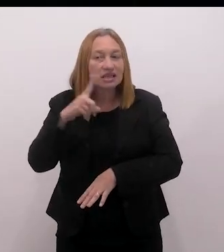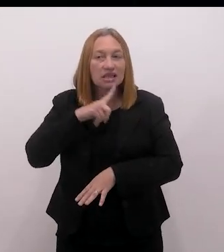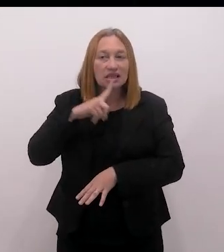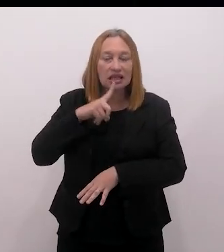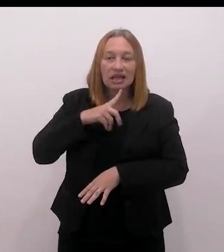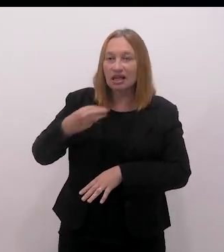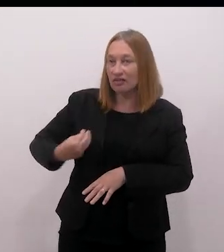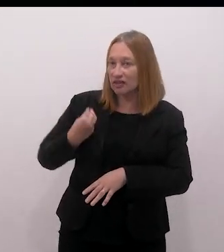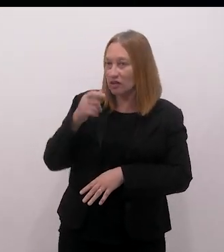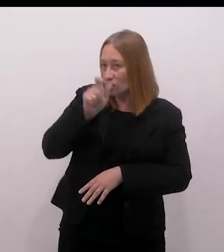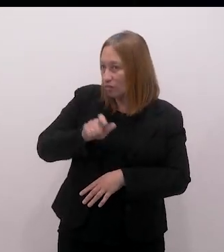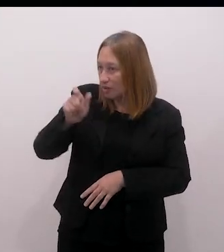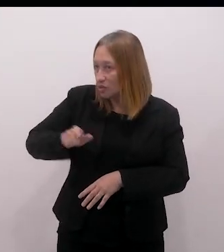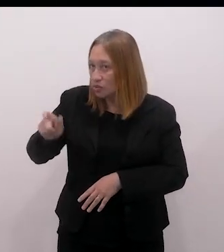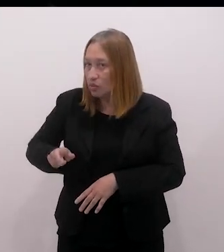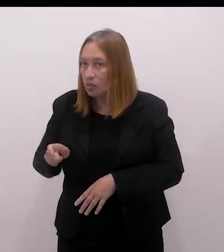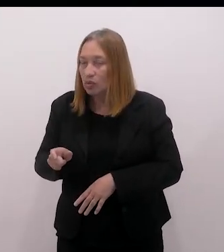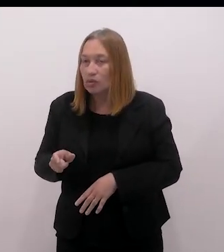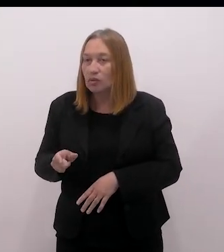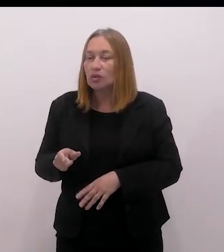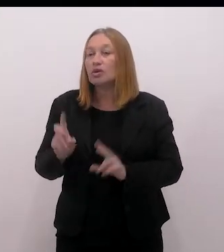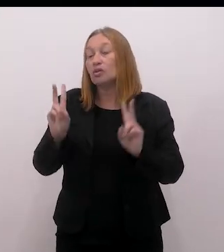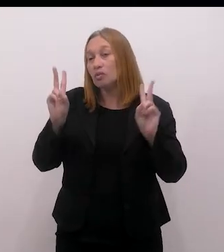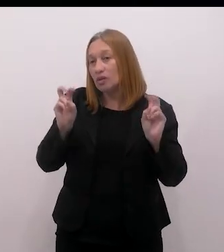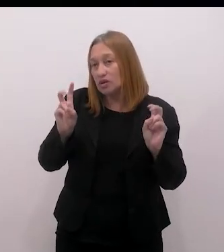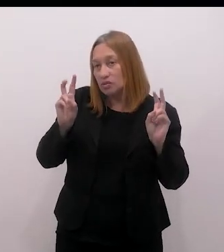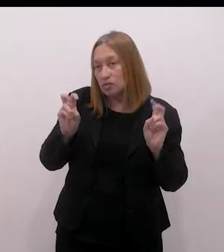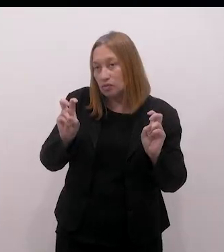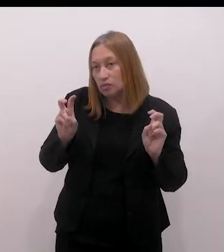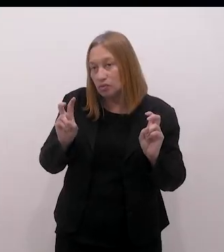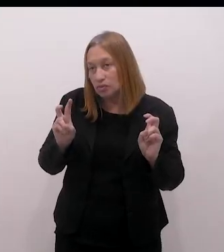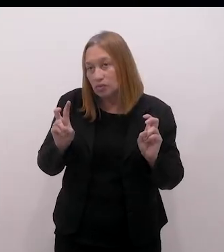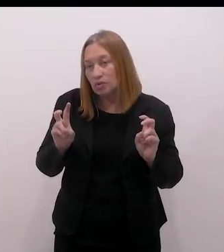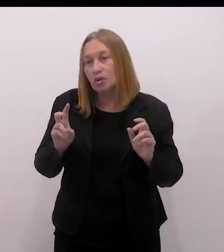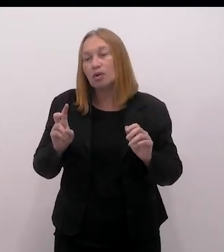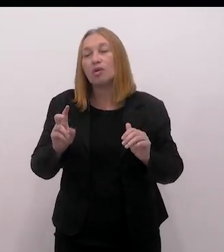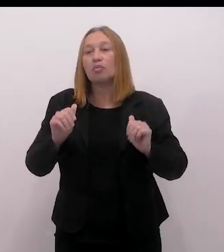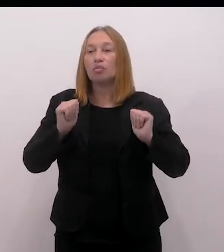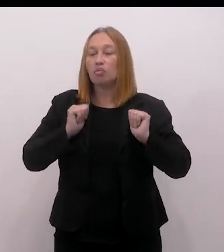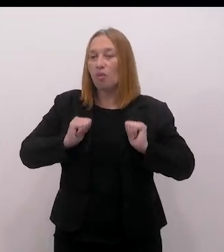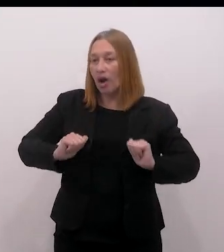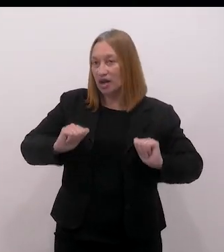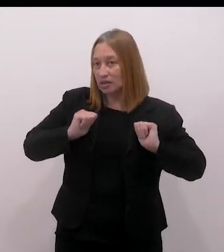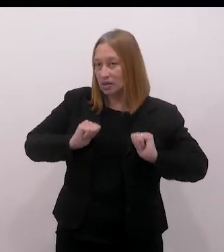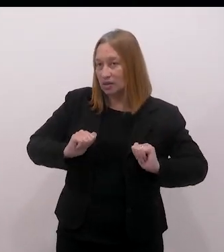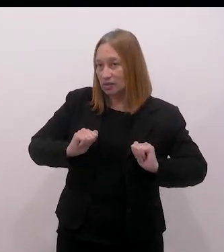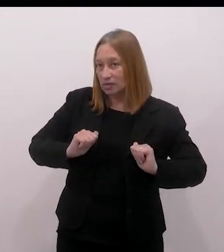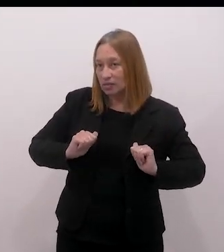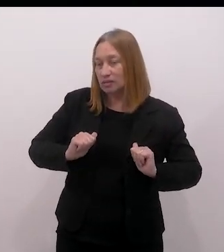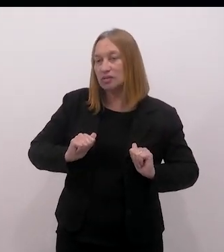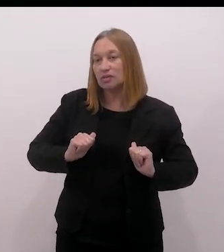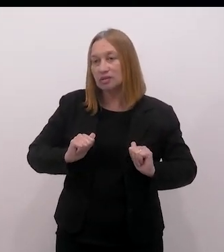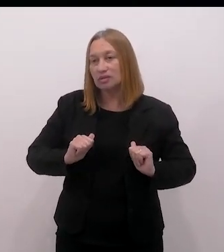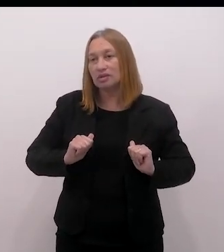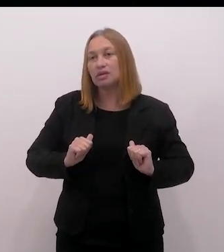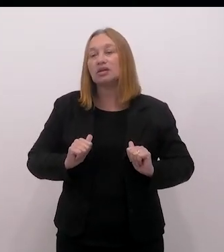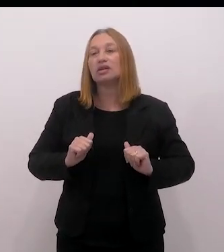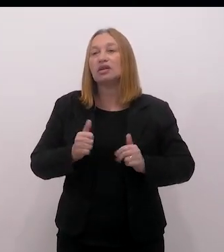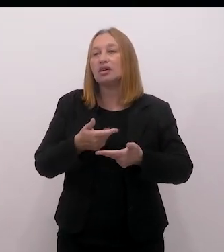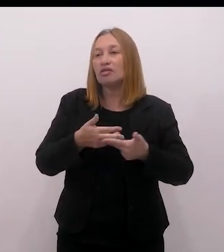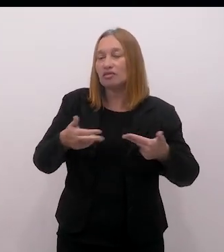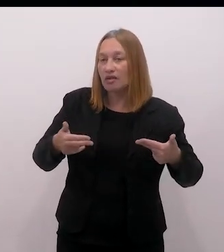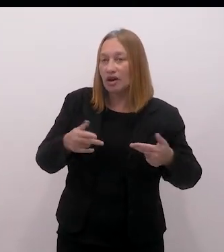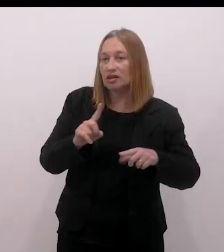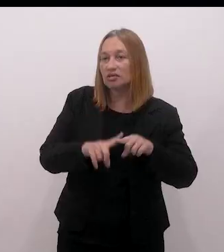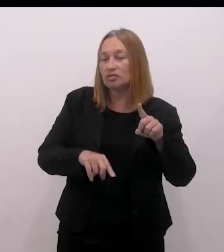tem na vida com seres humanos, com pessoas, com situações, para o ator é assim um grande arsenal de